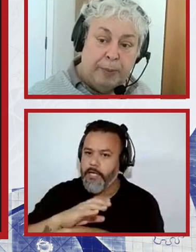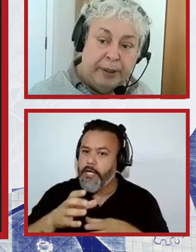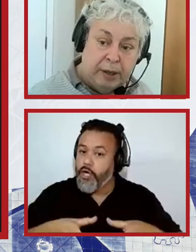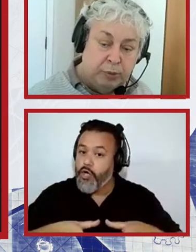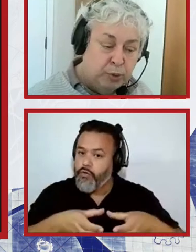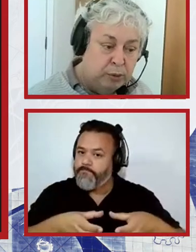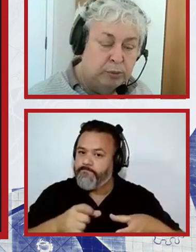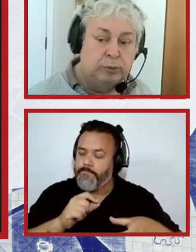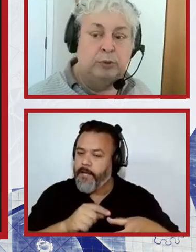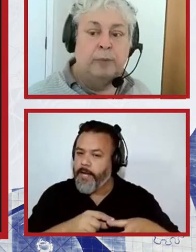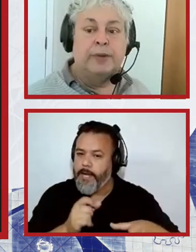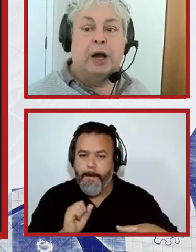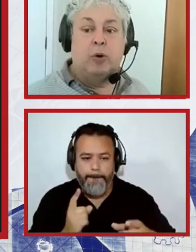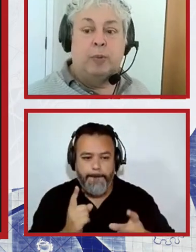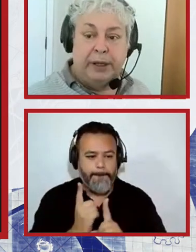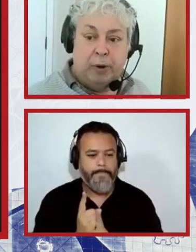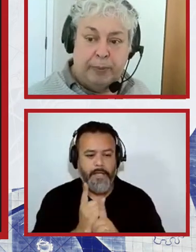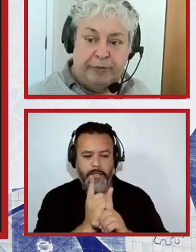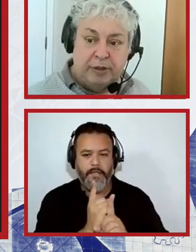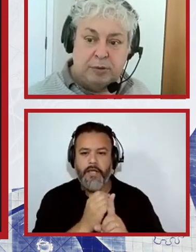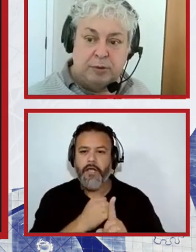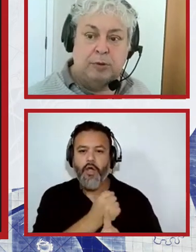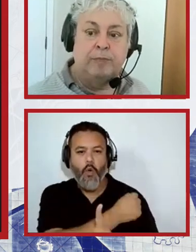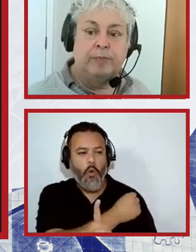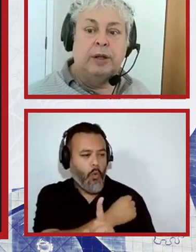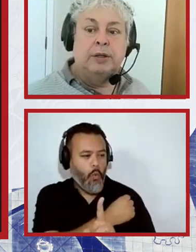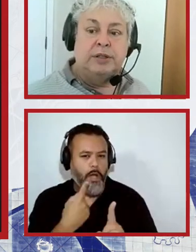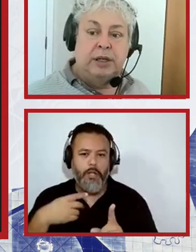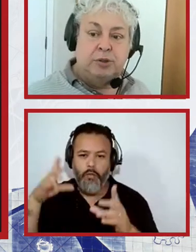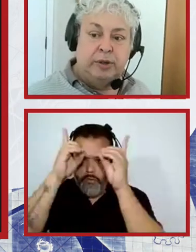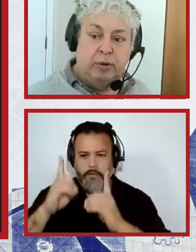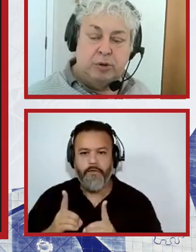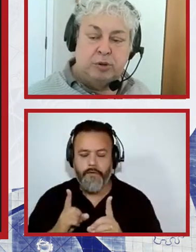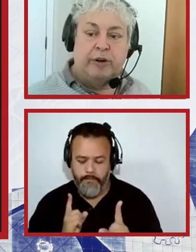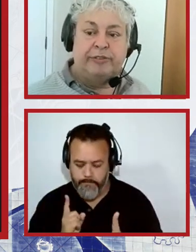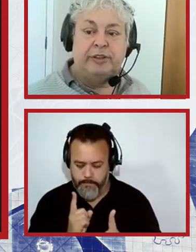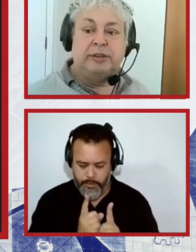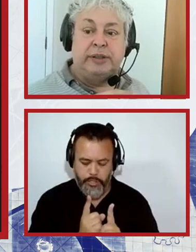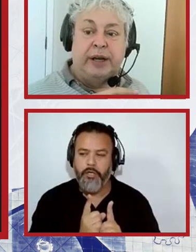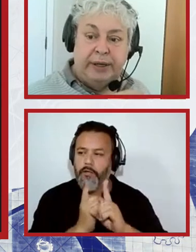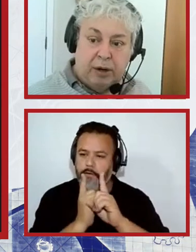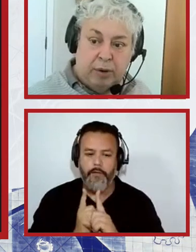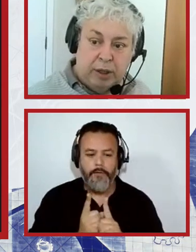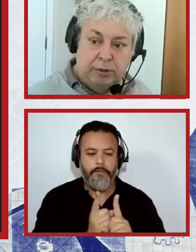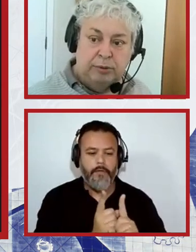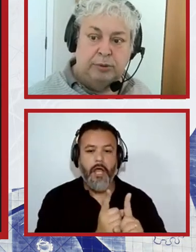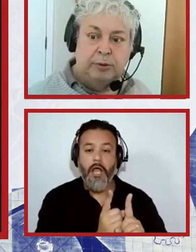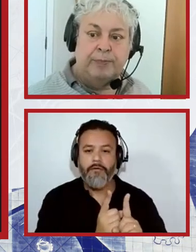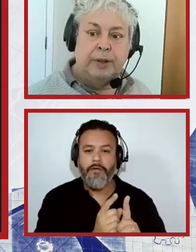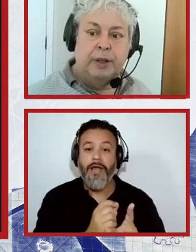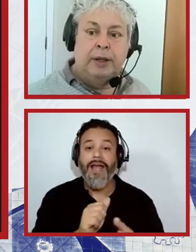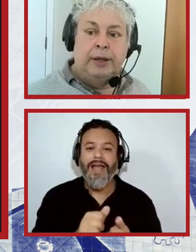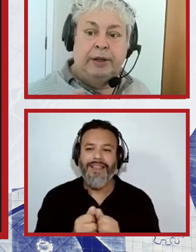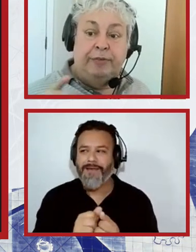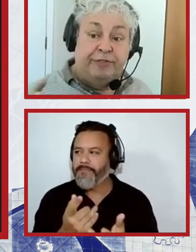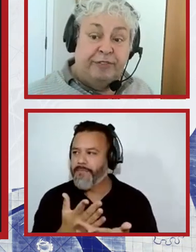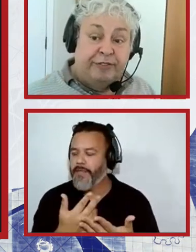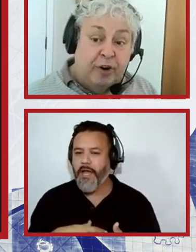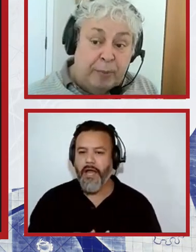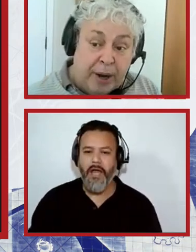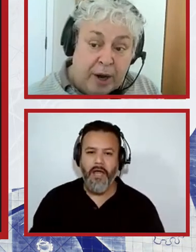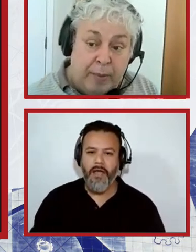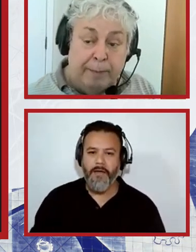possa acompanhar o aluno, acompanhar o professor, selecionar o software, treinar o aluno